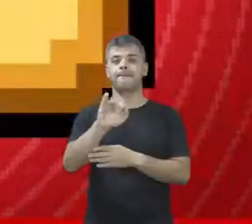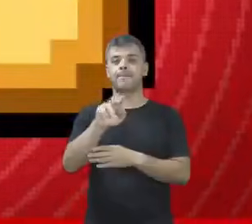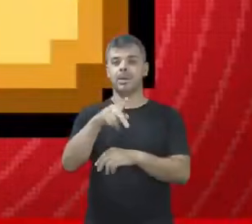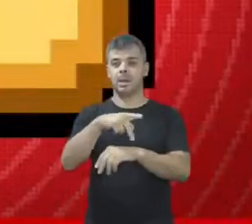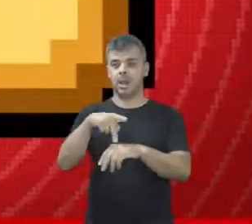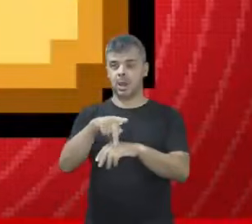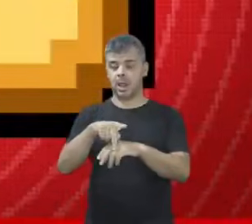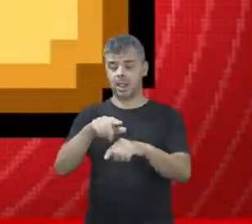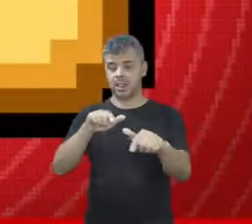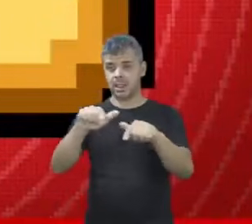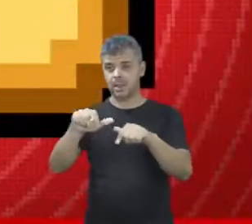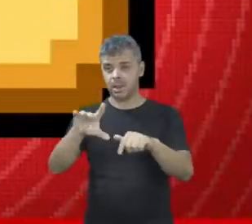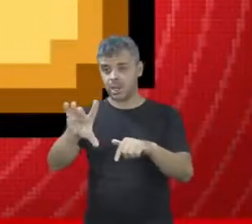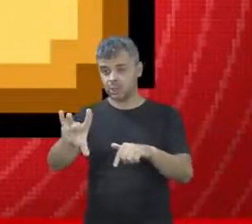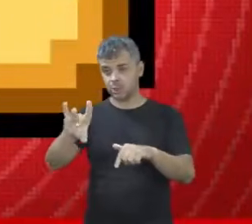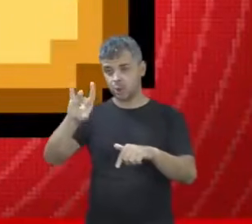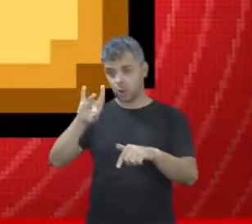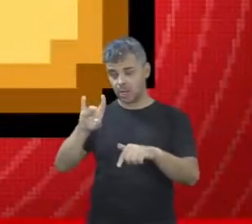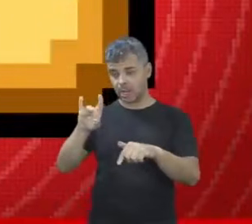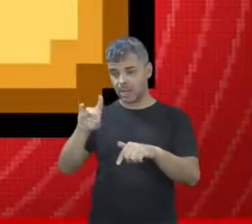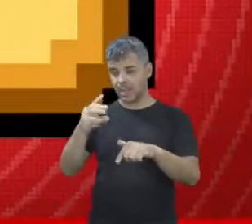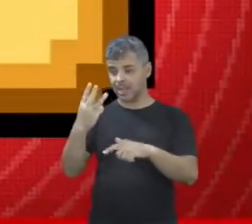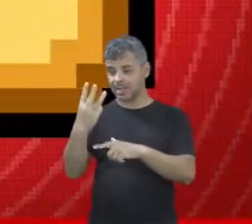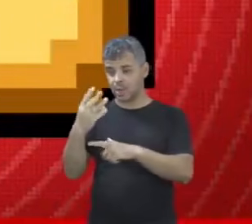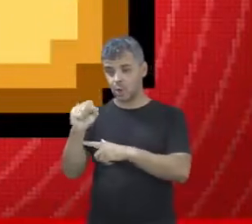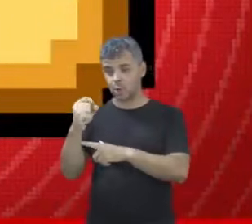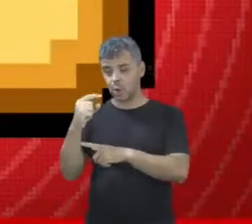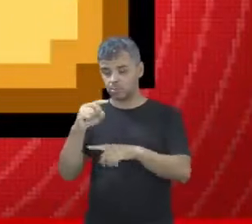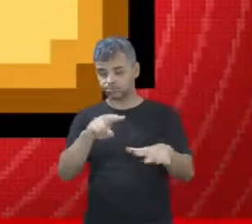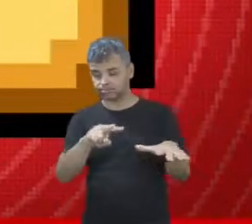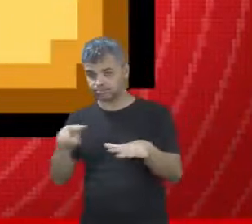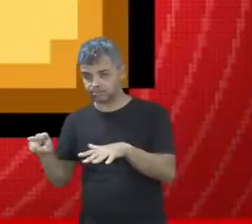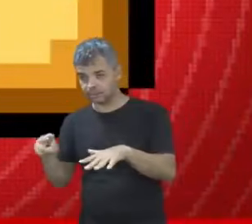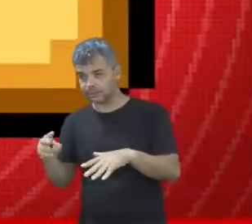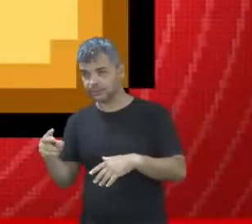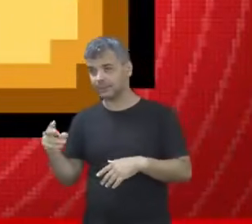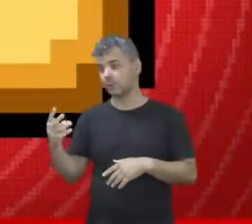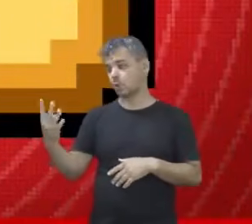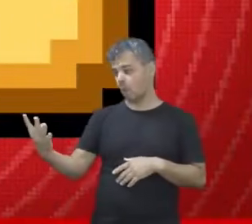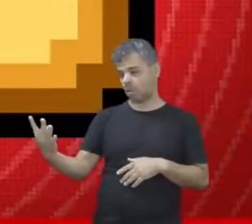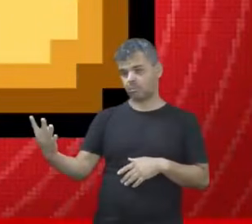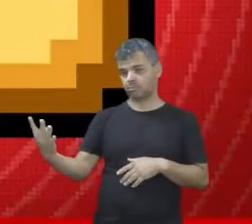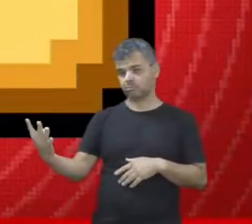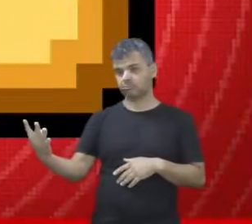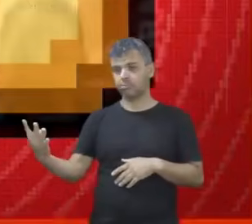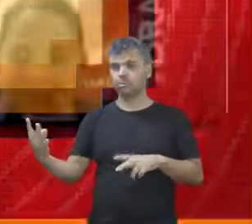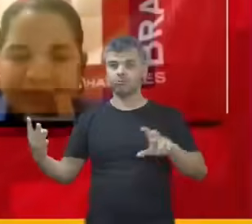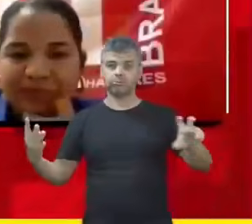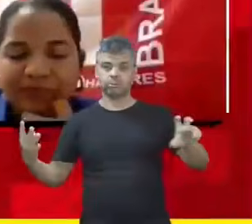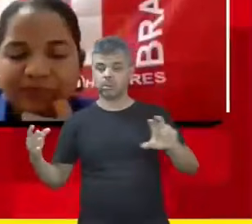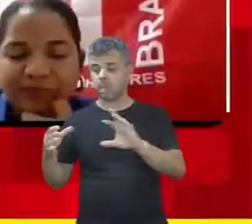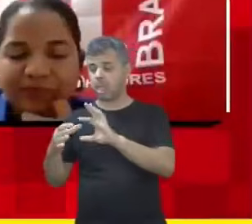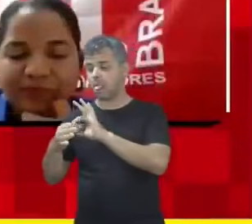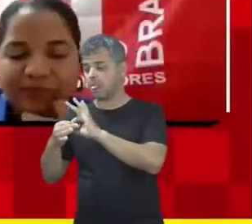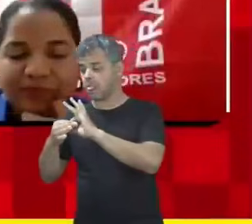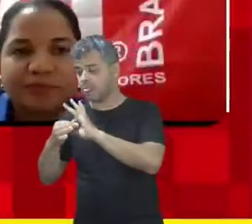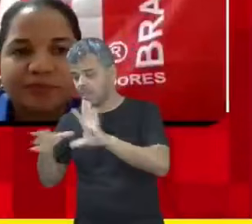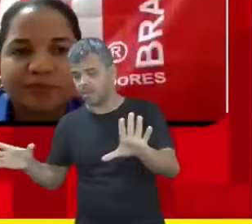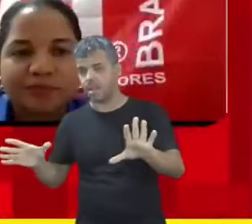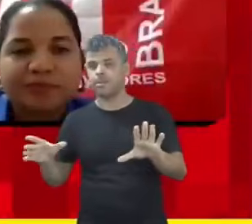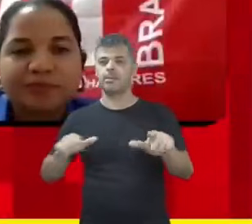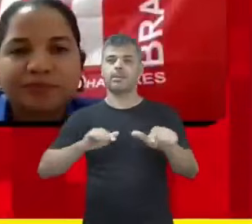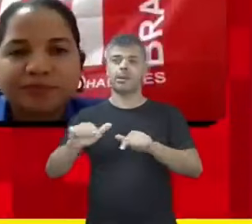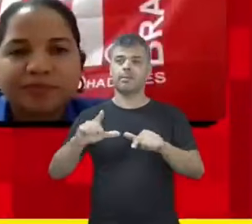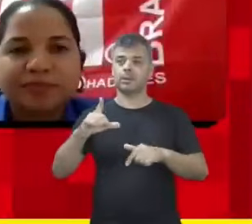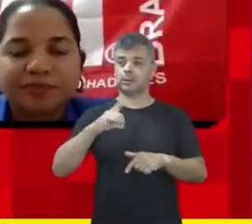escolham fazer suas 38 horas semanais em 4 ou 5 dias, dando aí a liberdade para os trabalhadores, né? Eles